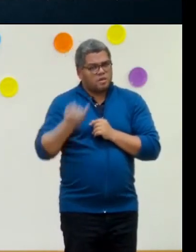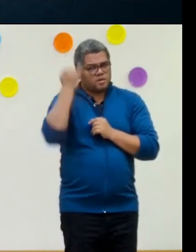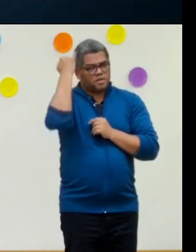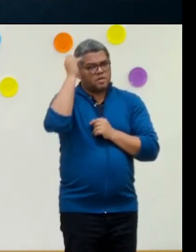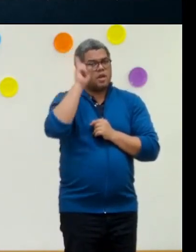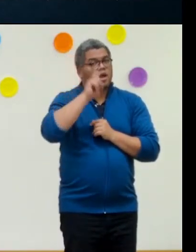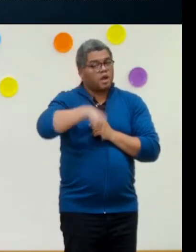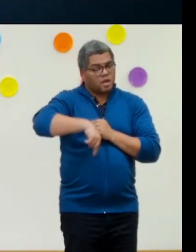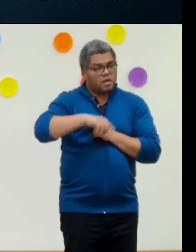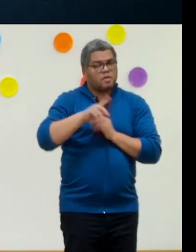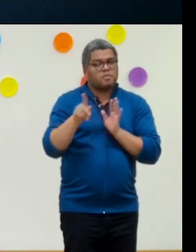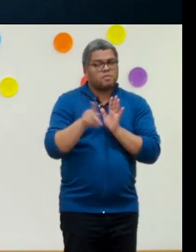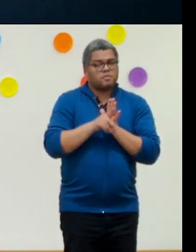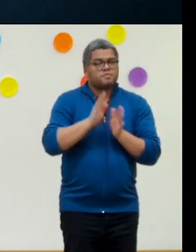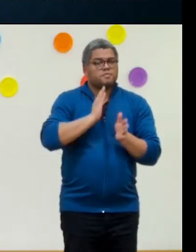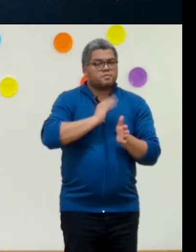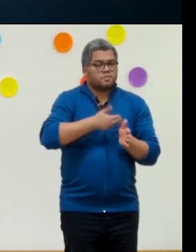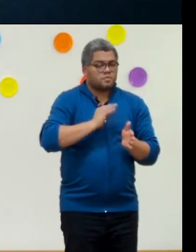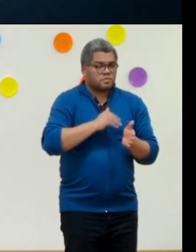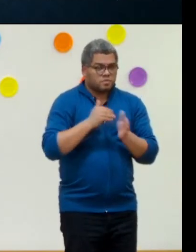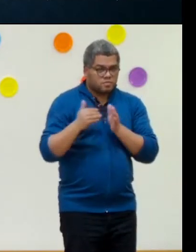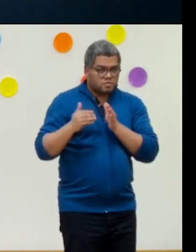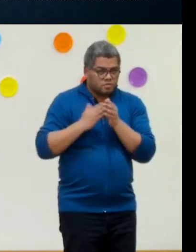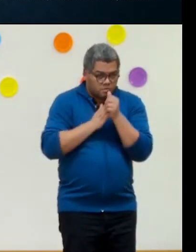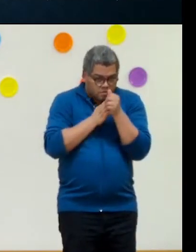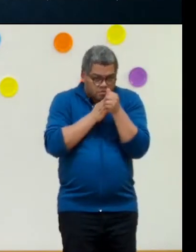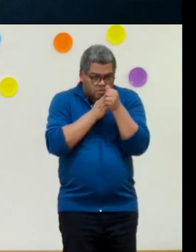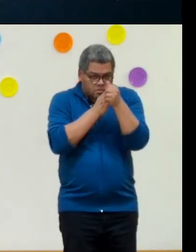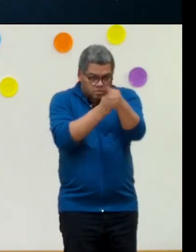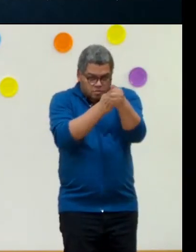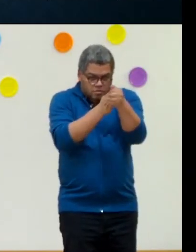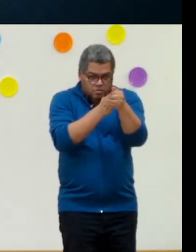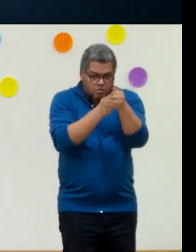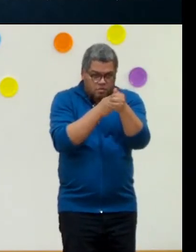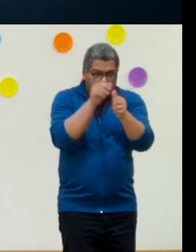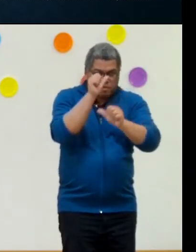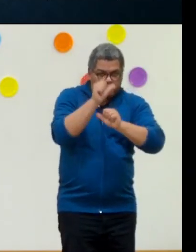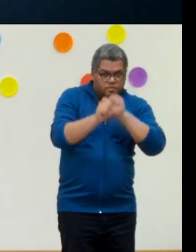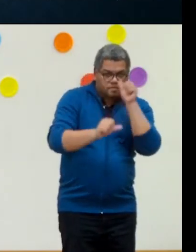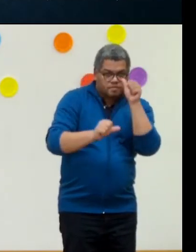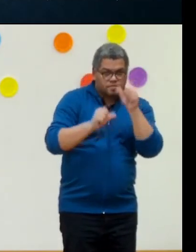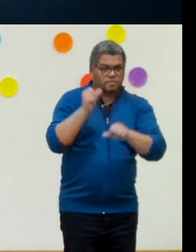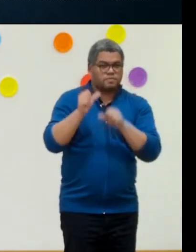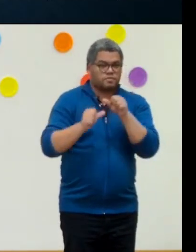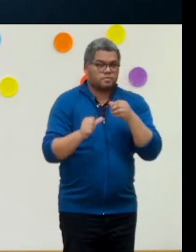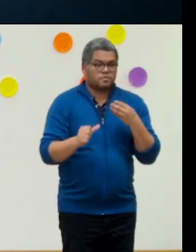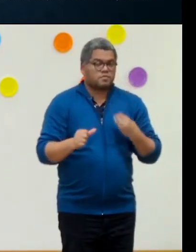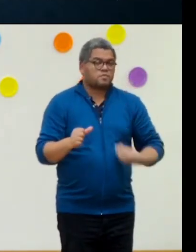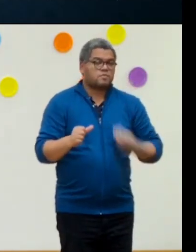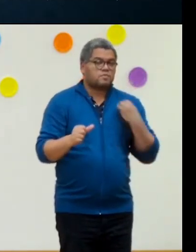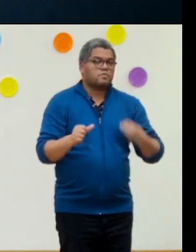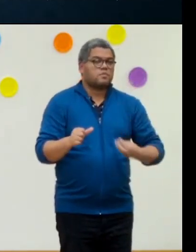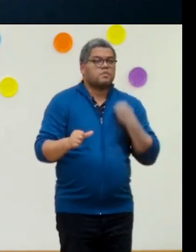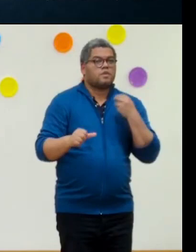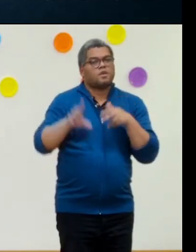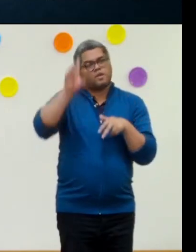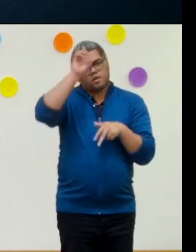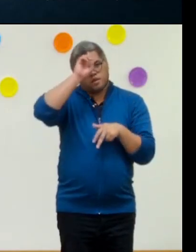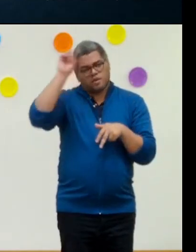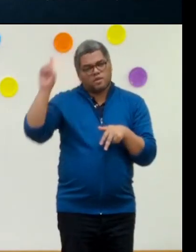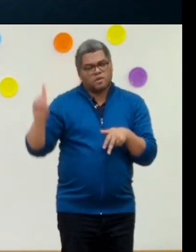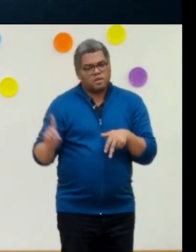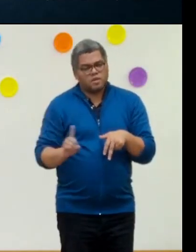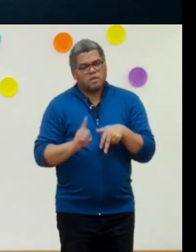coração. Mude a direção, arrependa-se, faça um voto com seus olhos e ande no Espírito, oração, vida